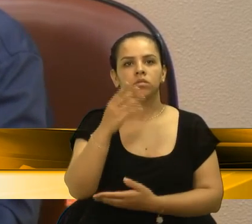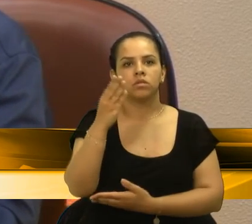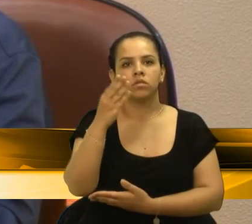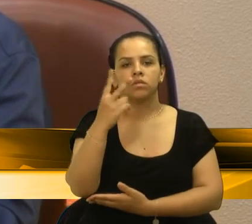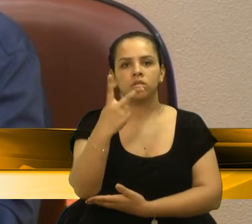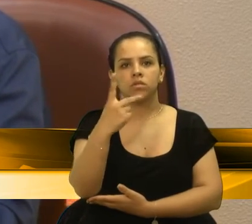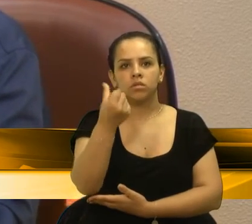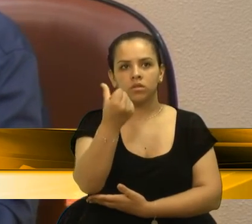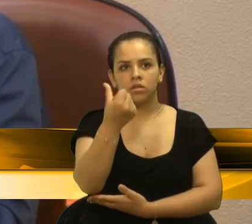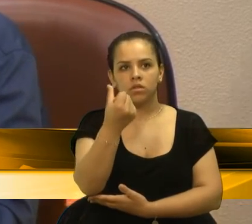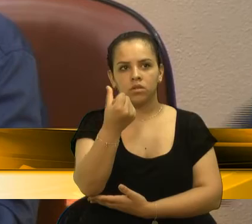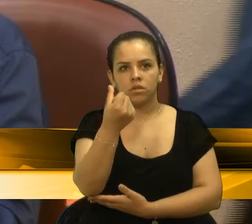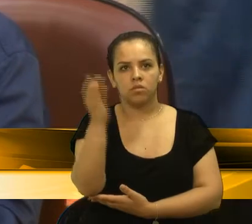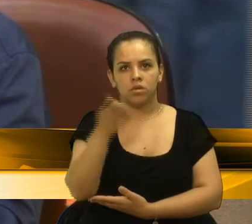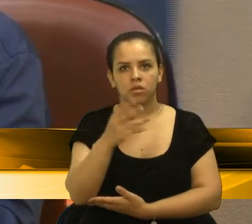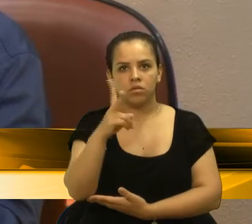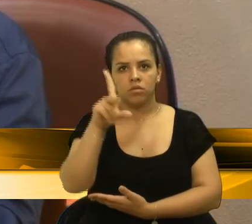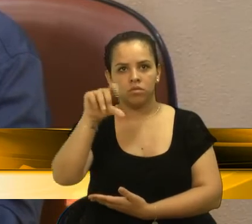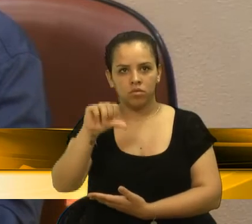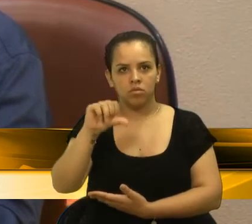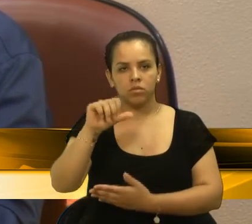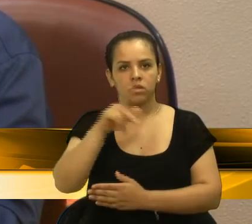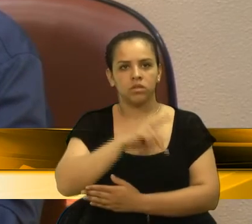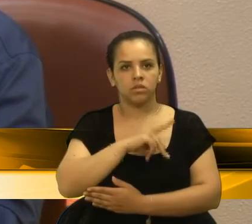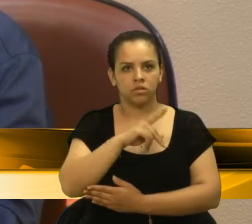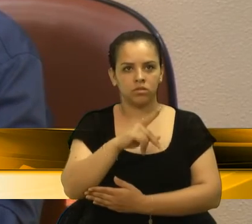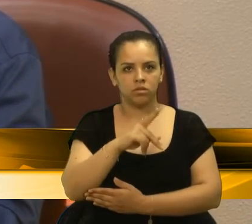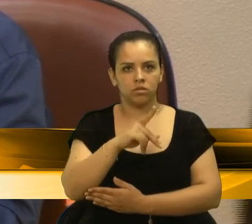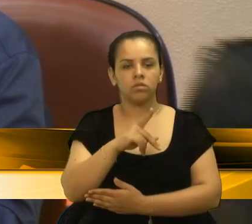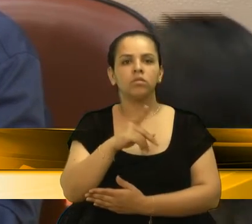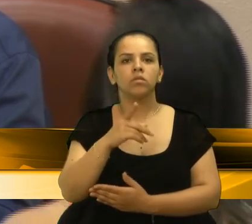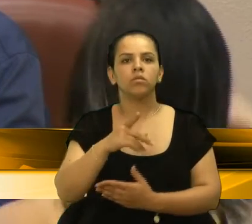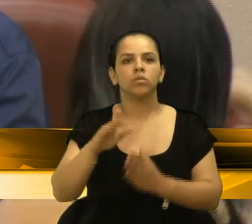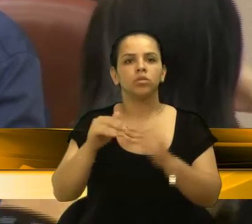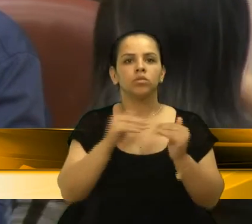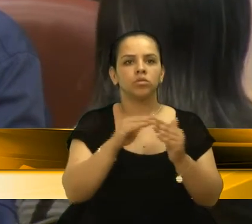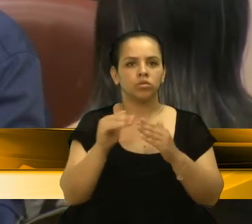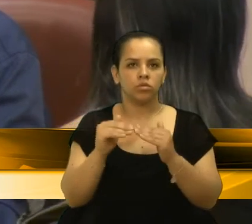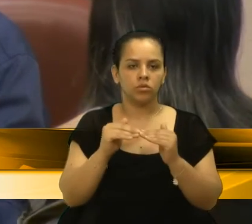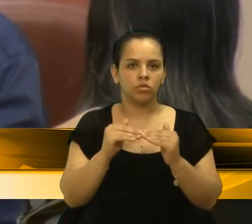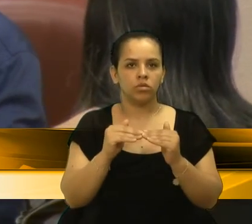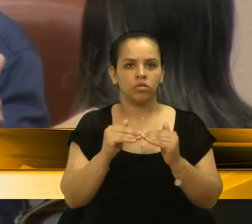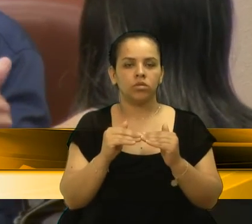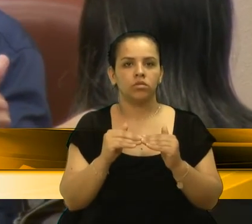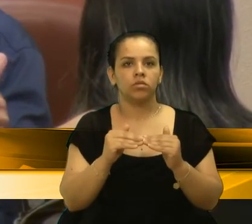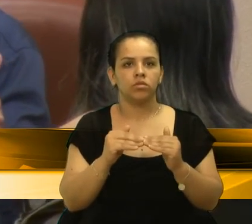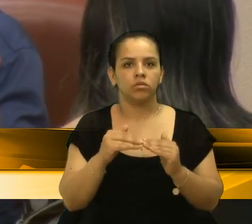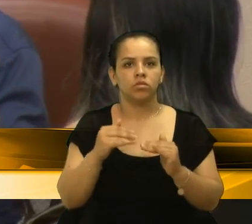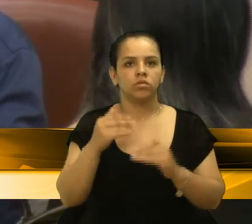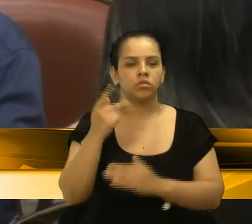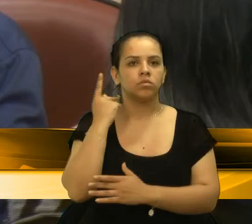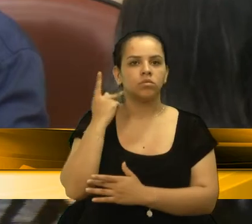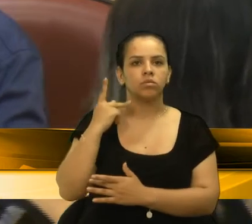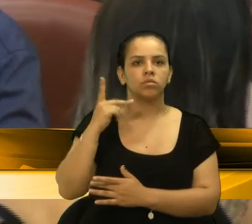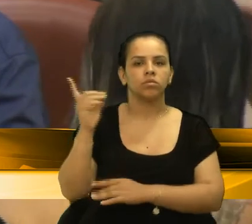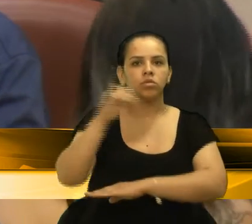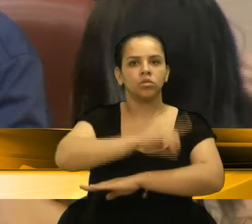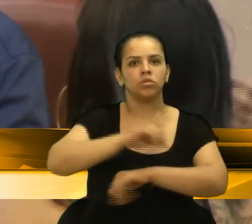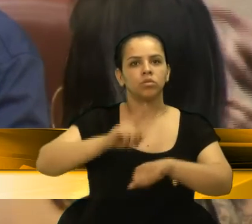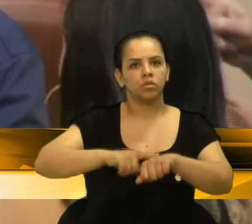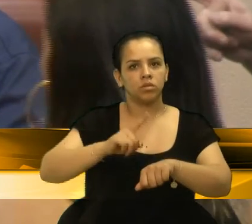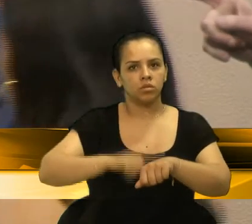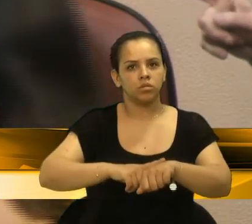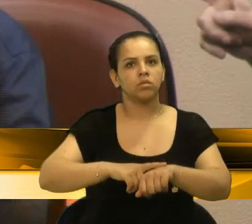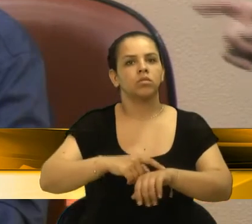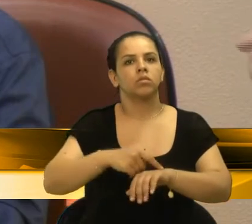abre aspas. O presidente da comissão solicitou à procuradora-geral do município e do prefeito municipal, Daniel Antônio Guerra, em qual data e horário o senhor